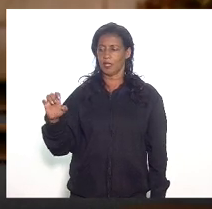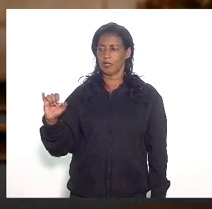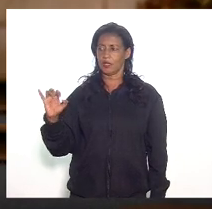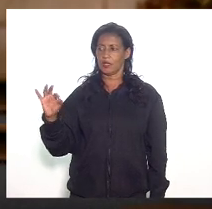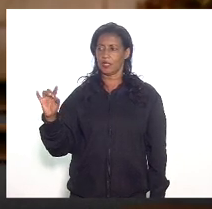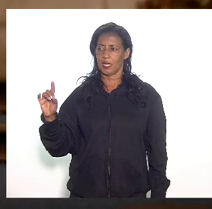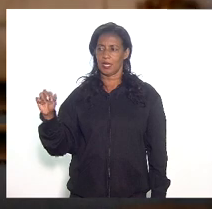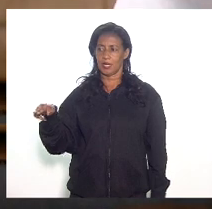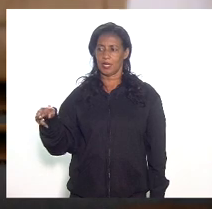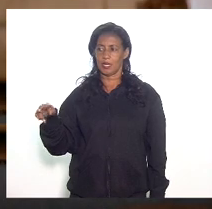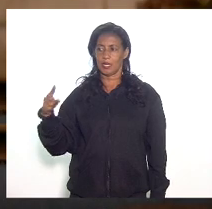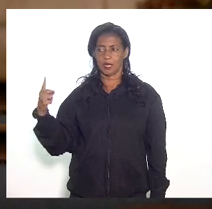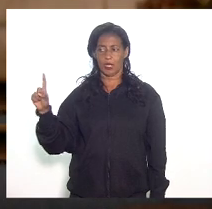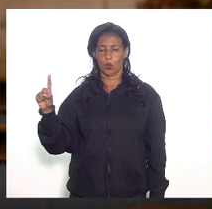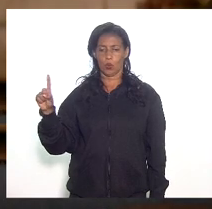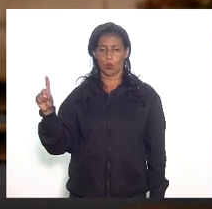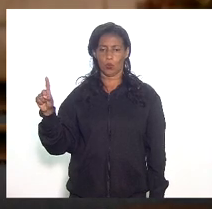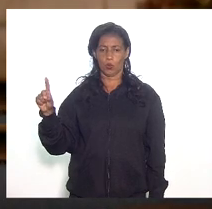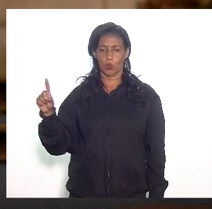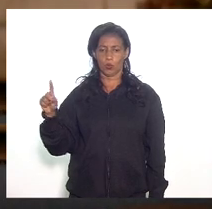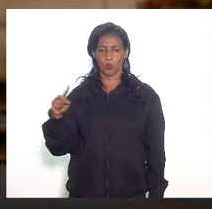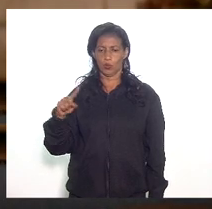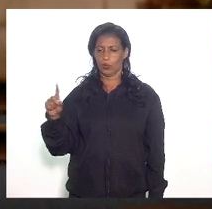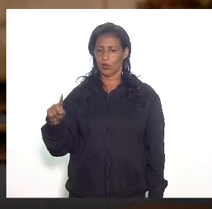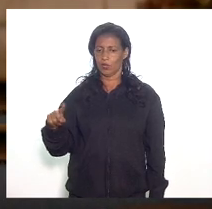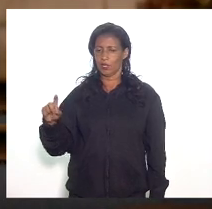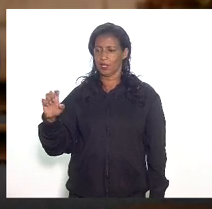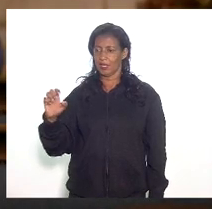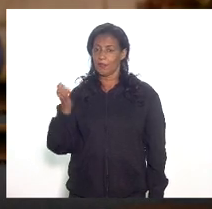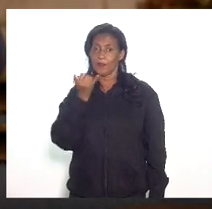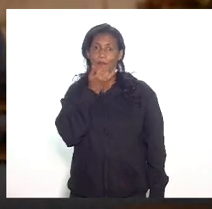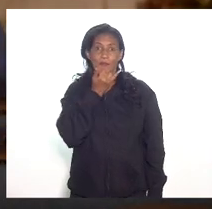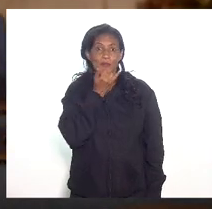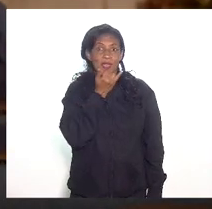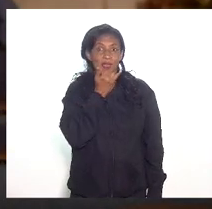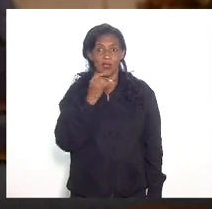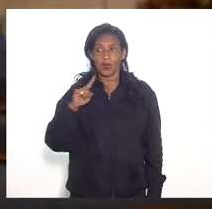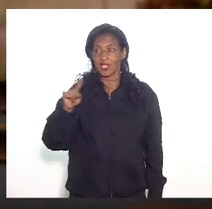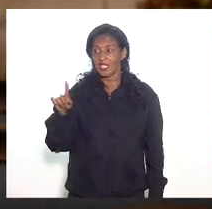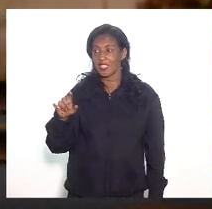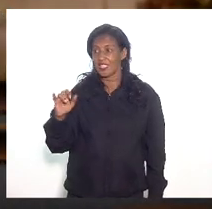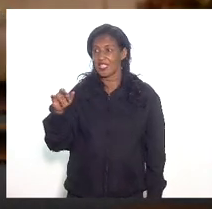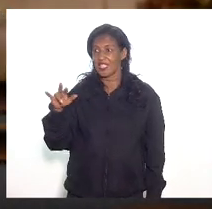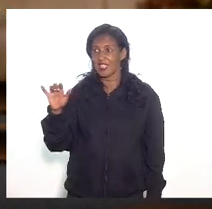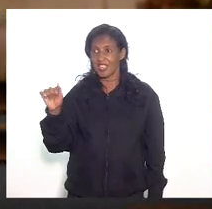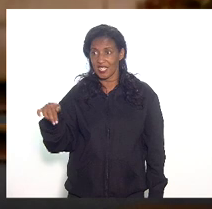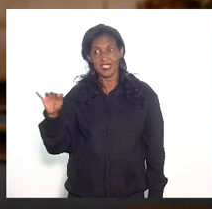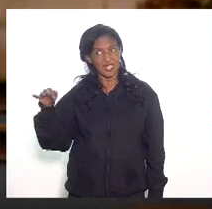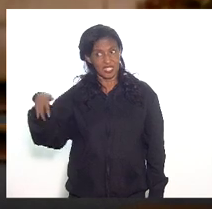não perdão perdão perdão sim então